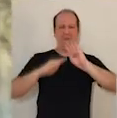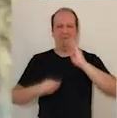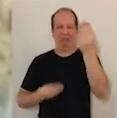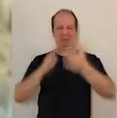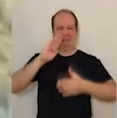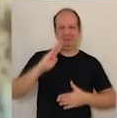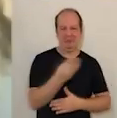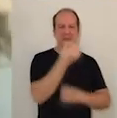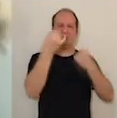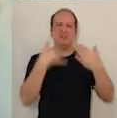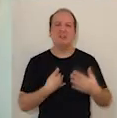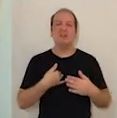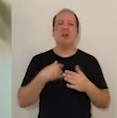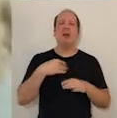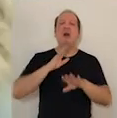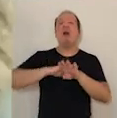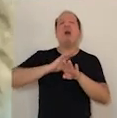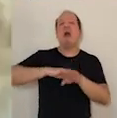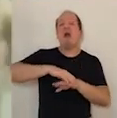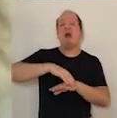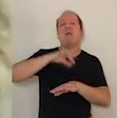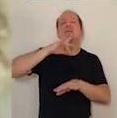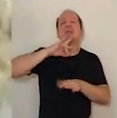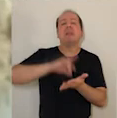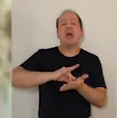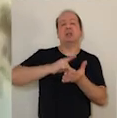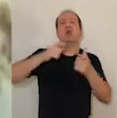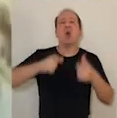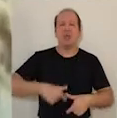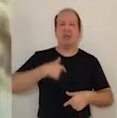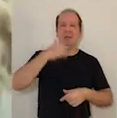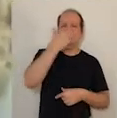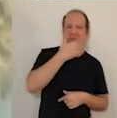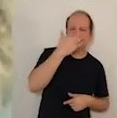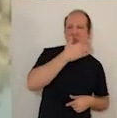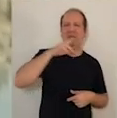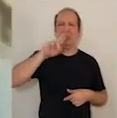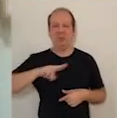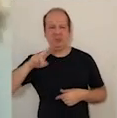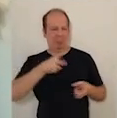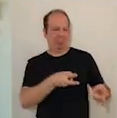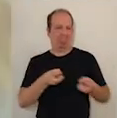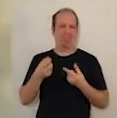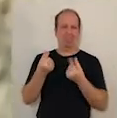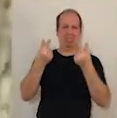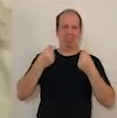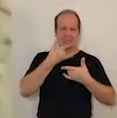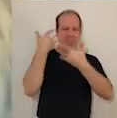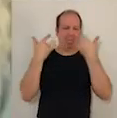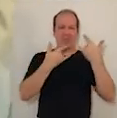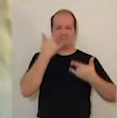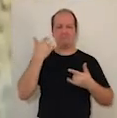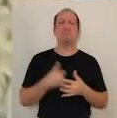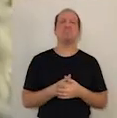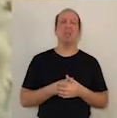para encobrir a verdade? Usurários, prostitutas e caçadores de testamentos? Minha